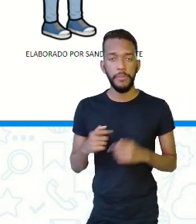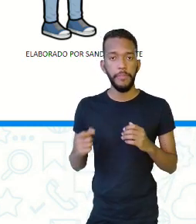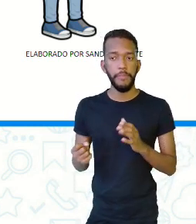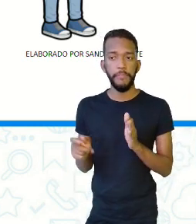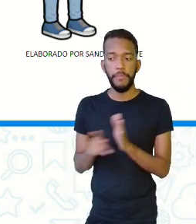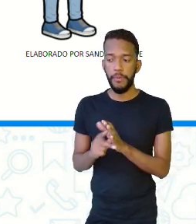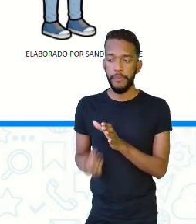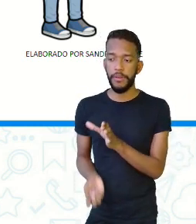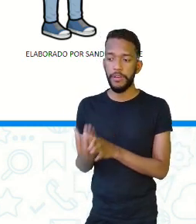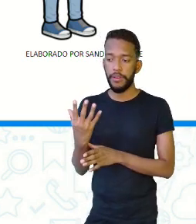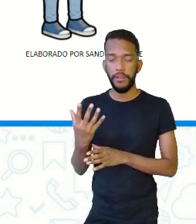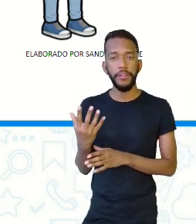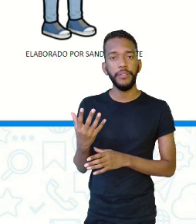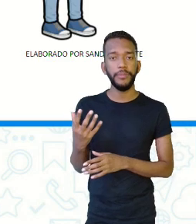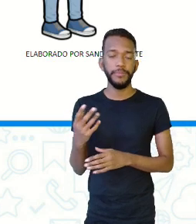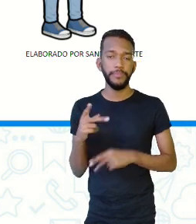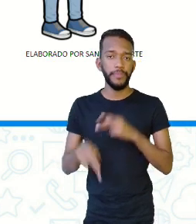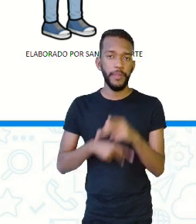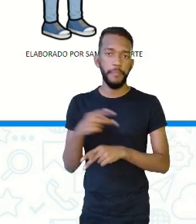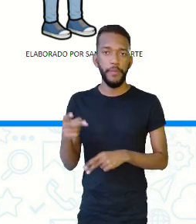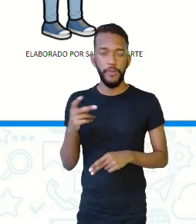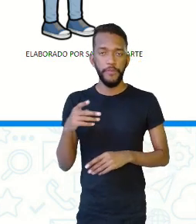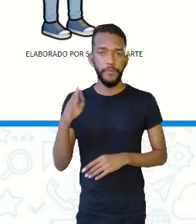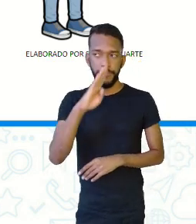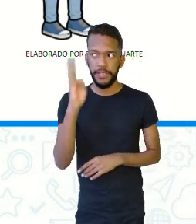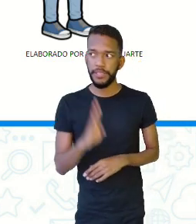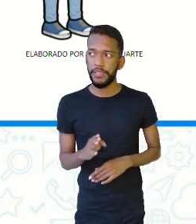brasileiro. Nós vimos na